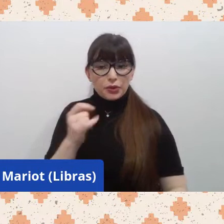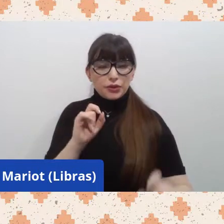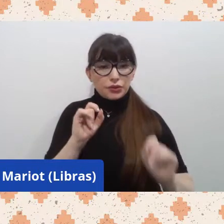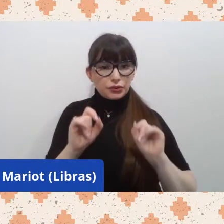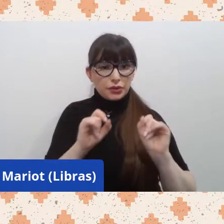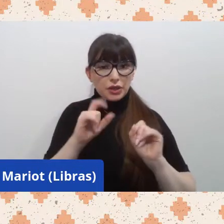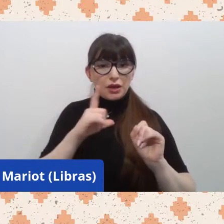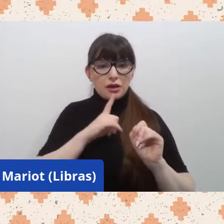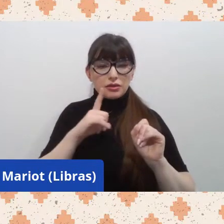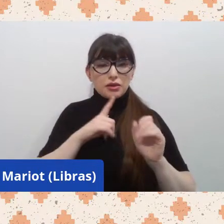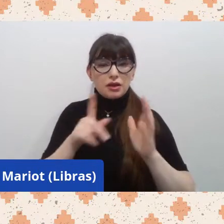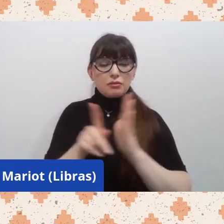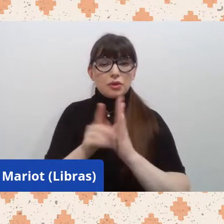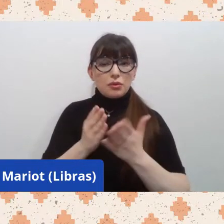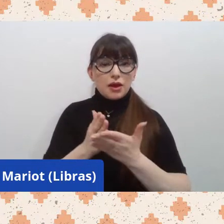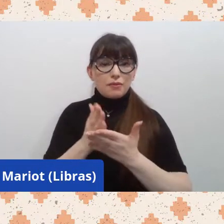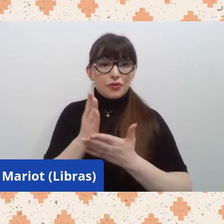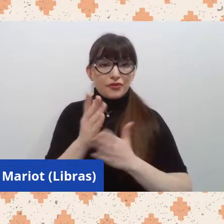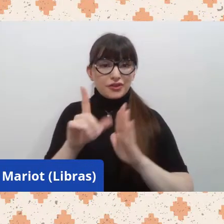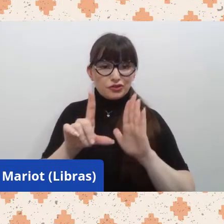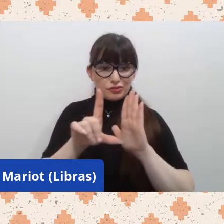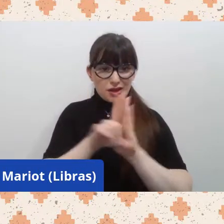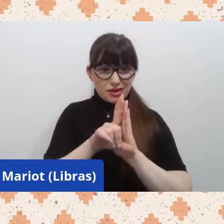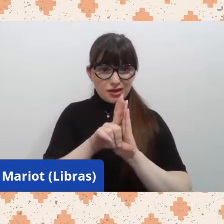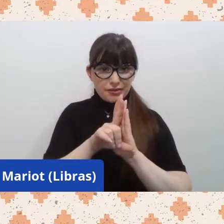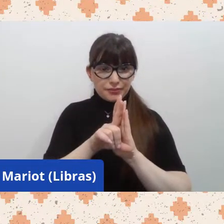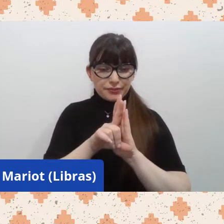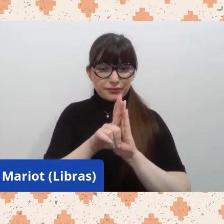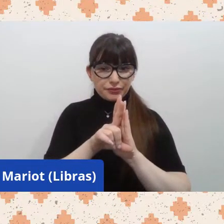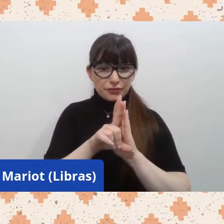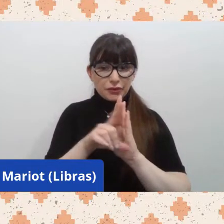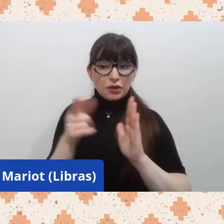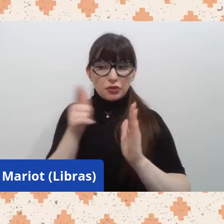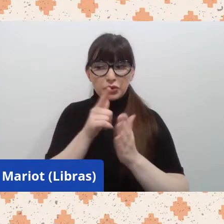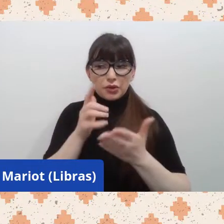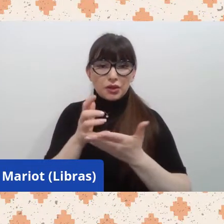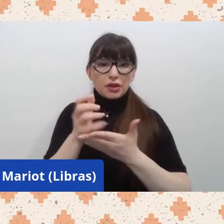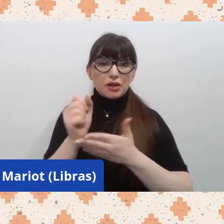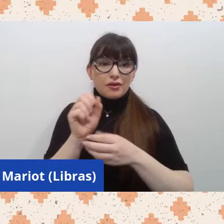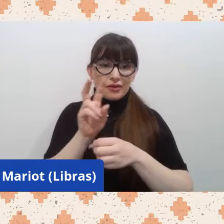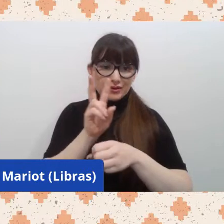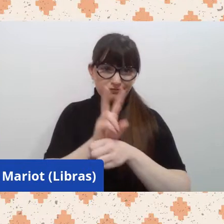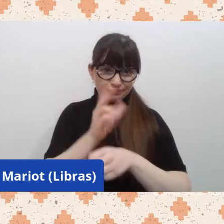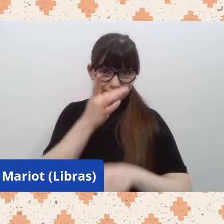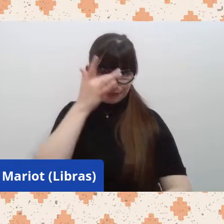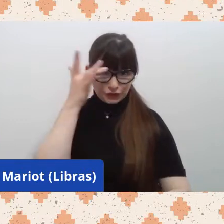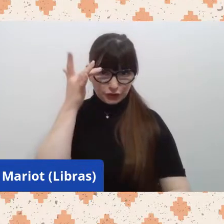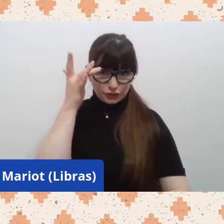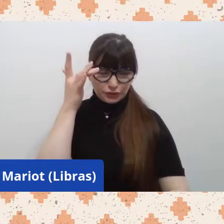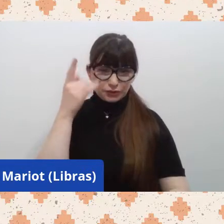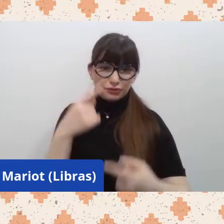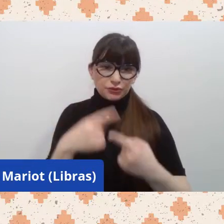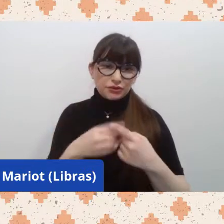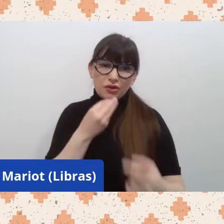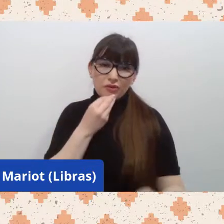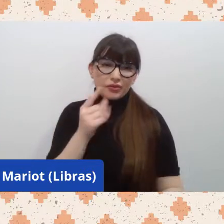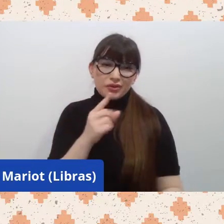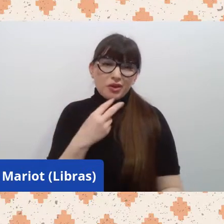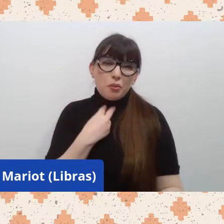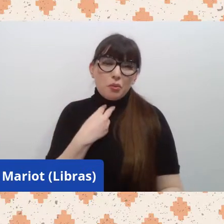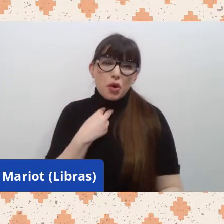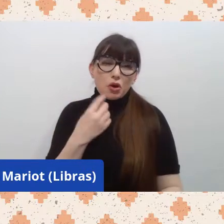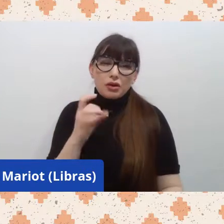a aprovação de uma lei, principalmente para salvaguardar as pessoas que não podem ser, obviamente, tratadas